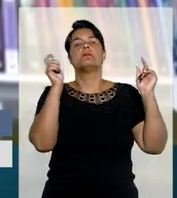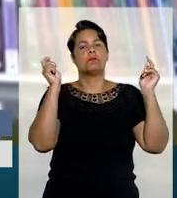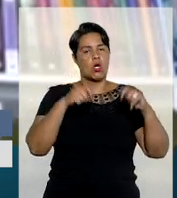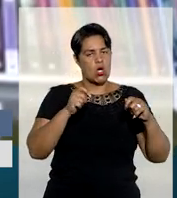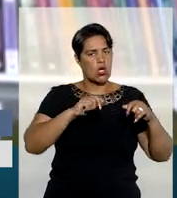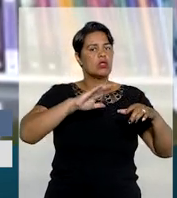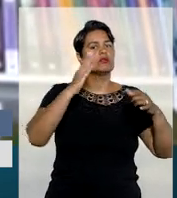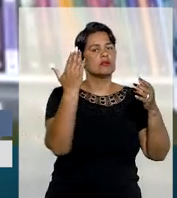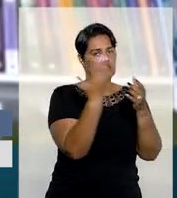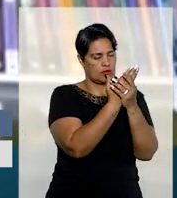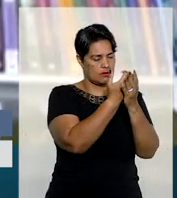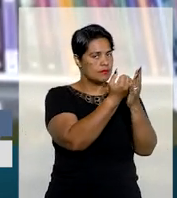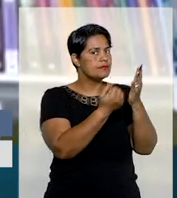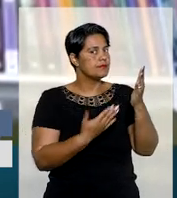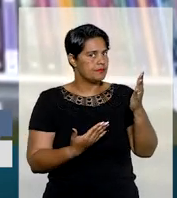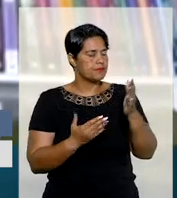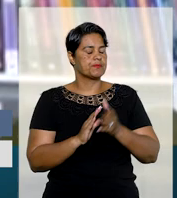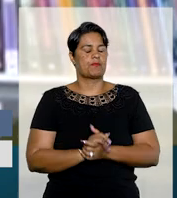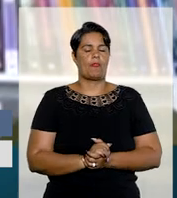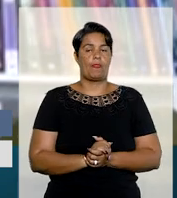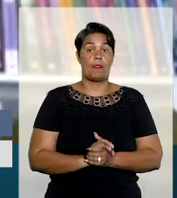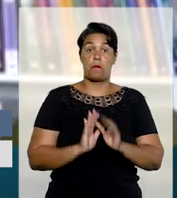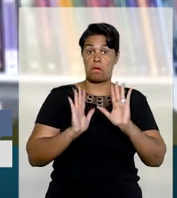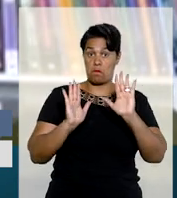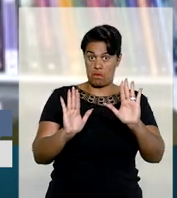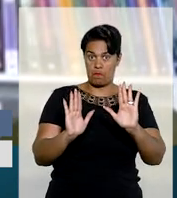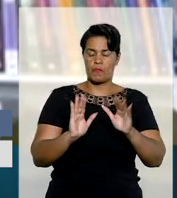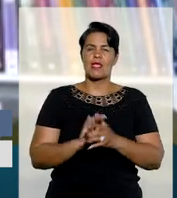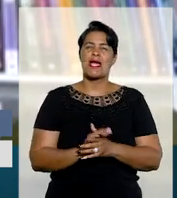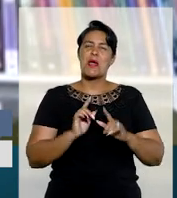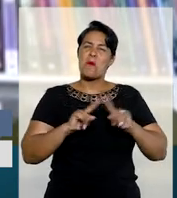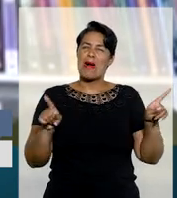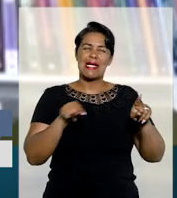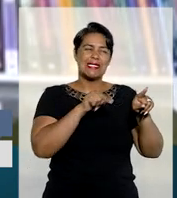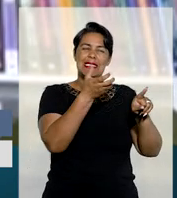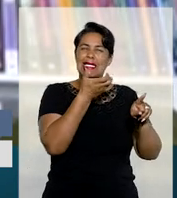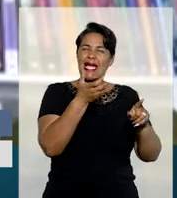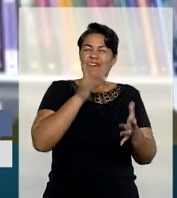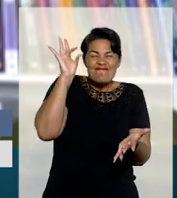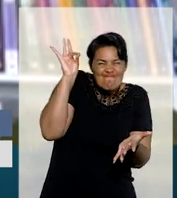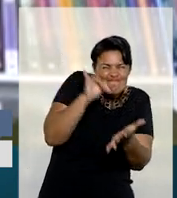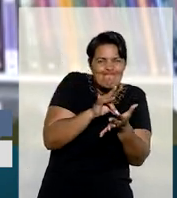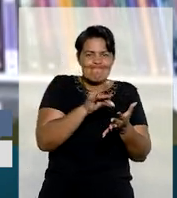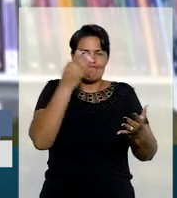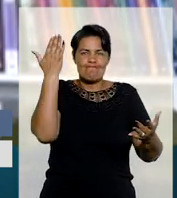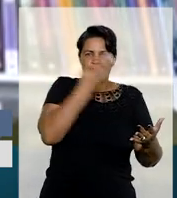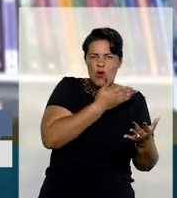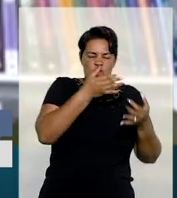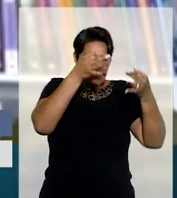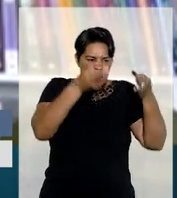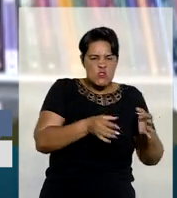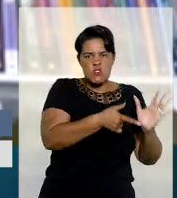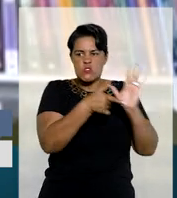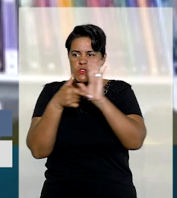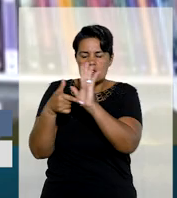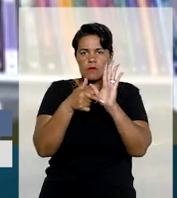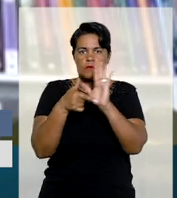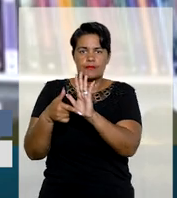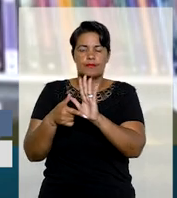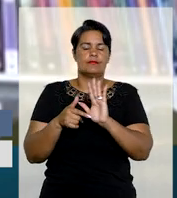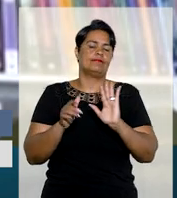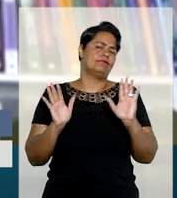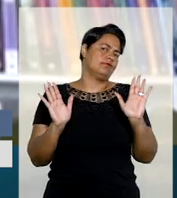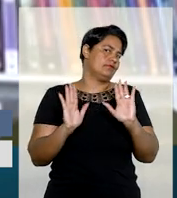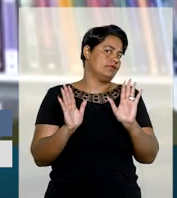embargos, que é a hipótese, de omissão. Quanto à revaloração da prova, aí a questão é um pouquinho mais